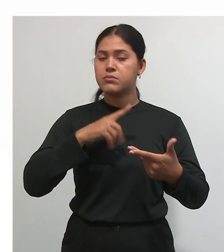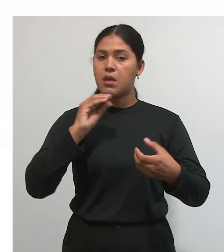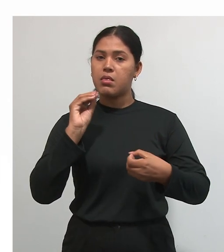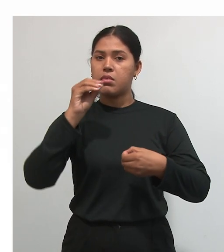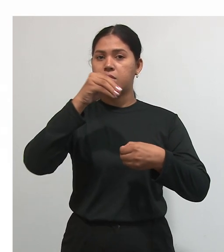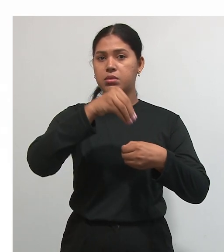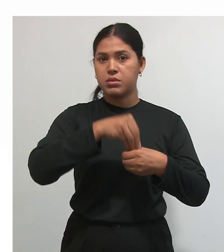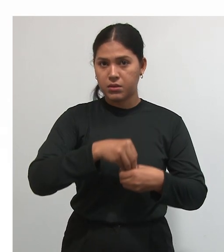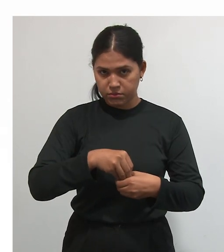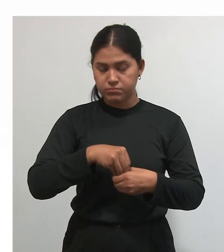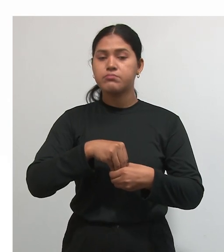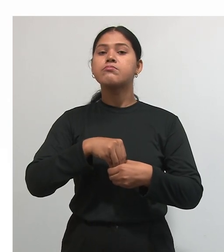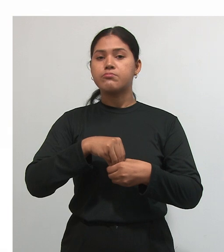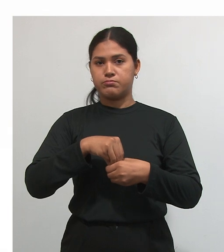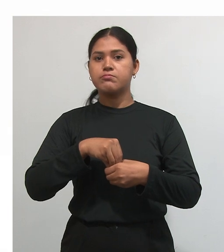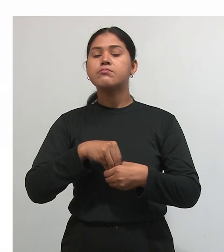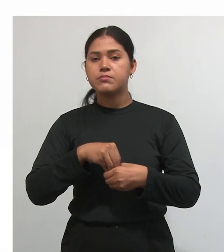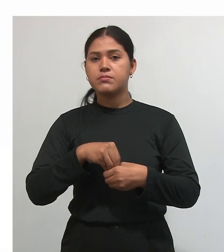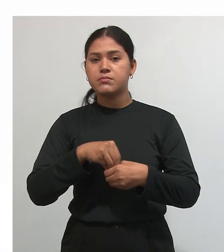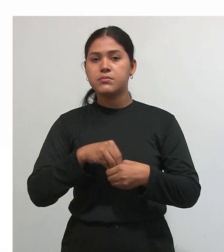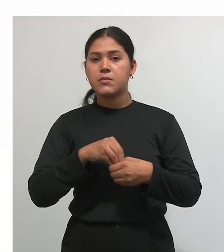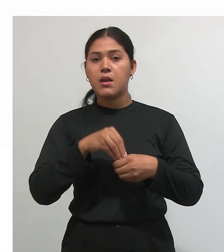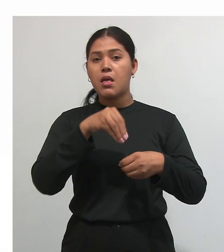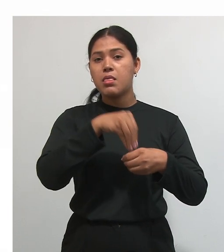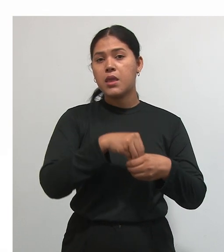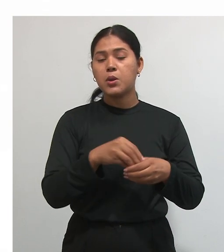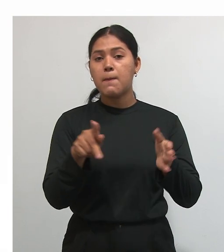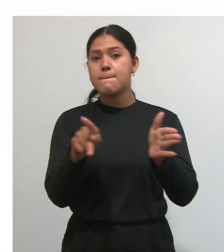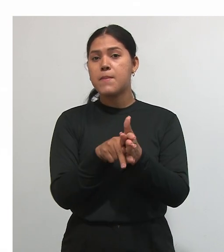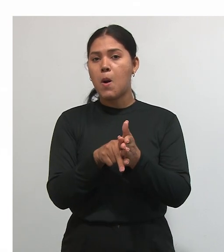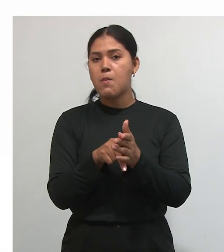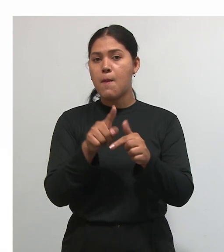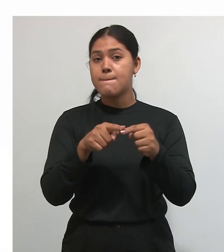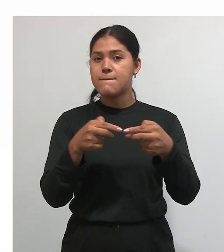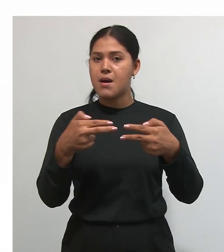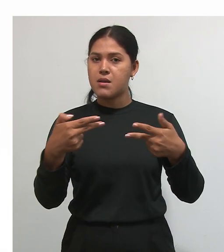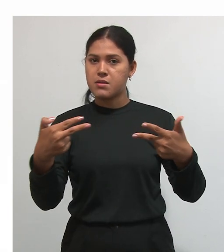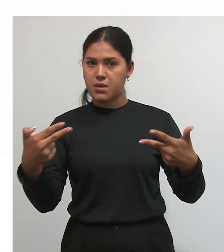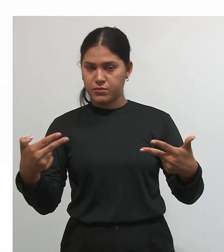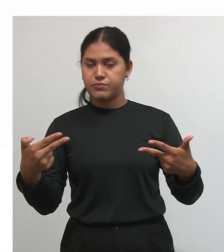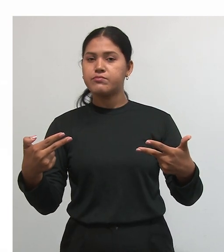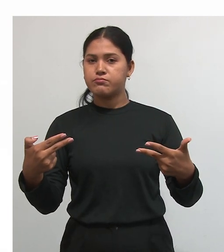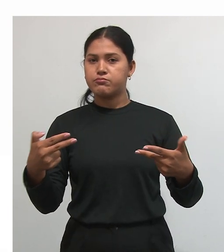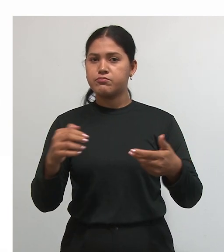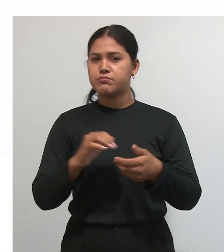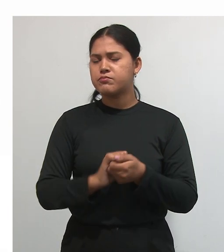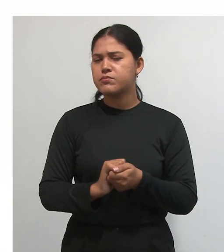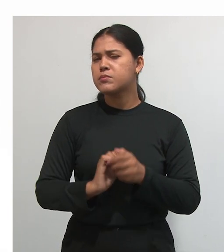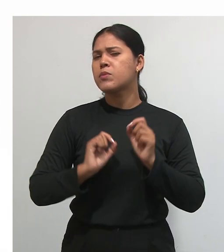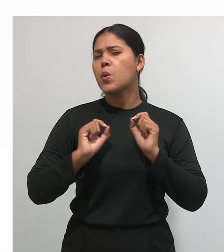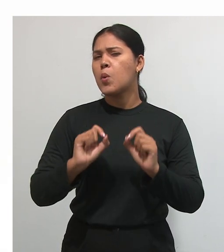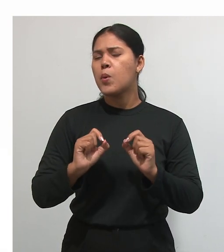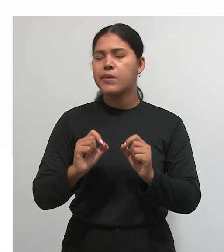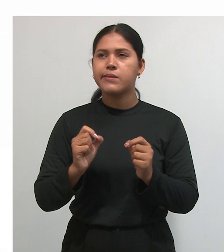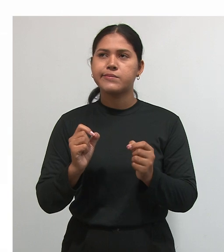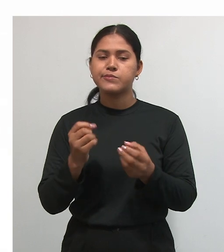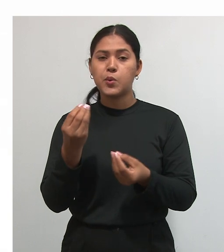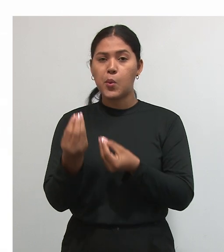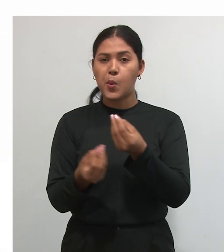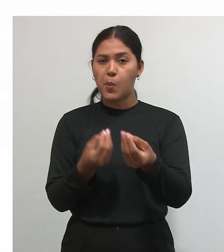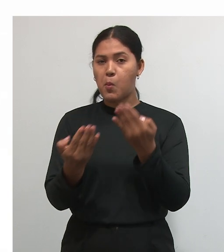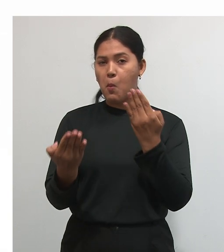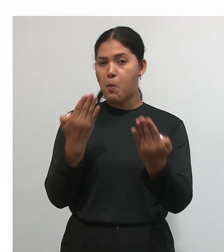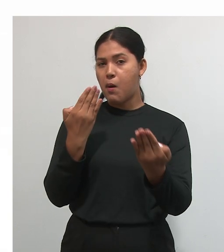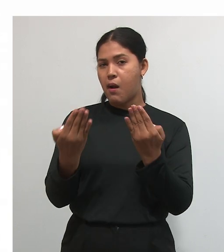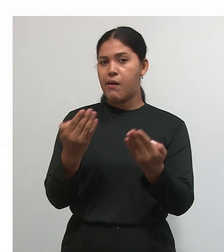do almoxarifado constantes no balanço patrimonial. Então, nada mais é do que vamos fazer uma